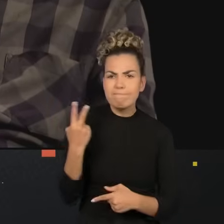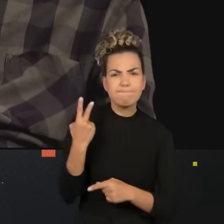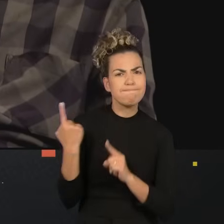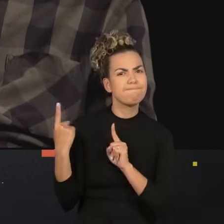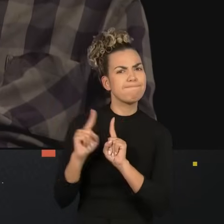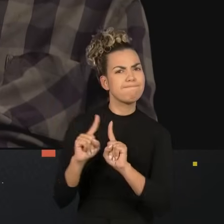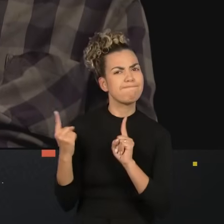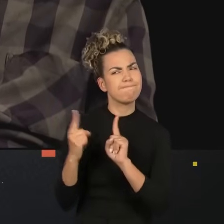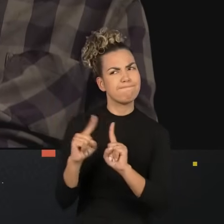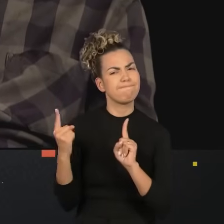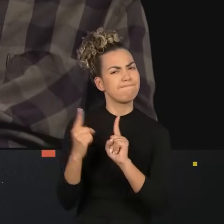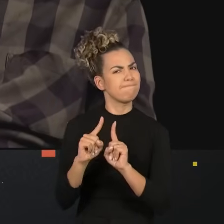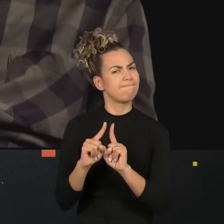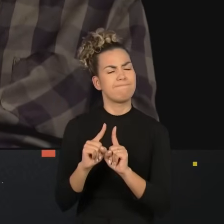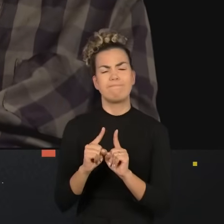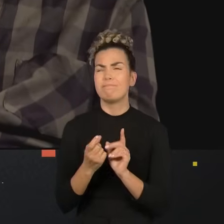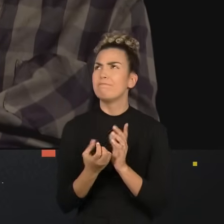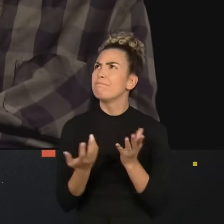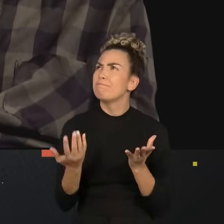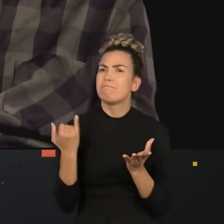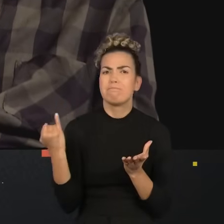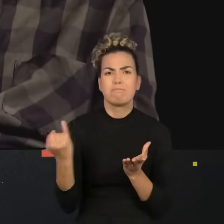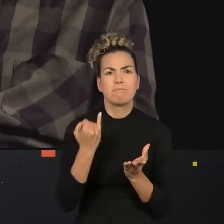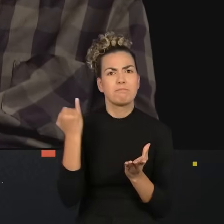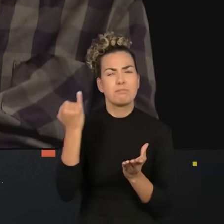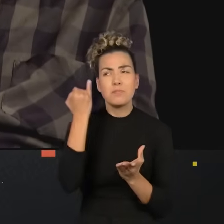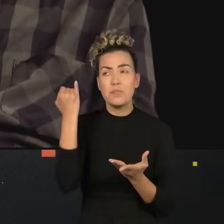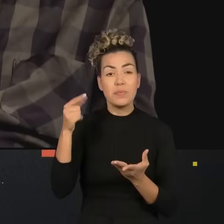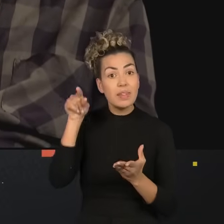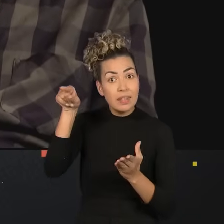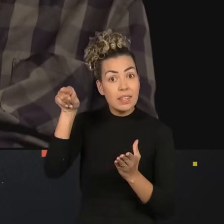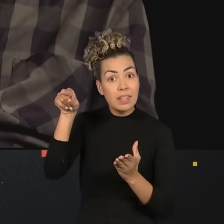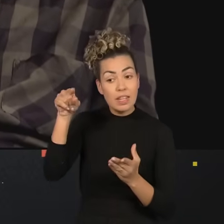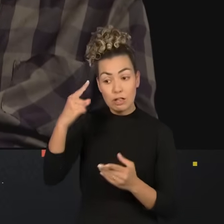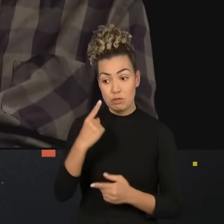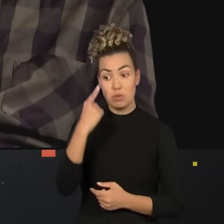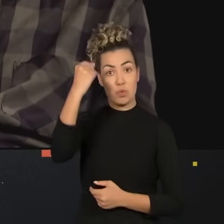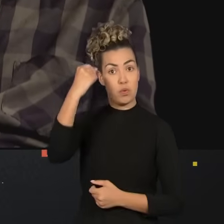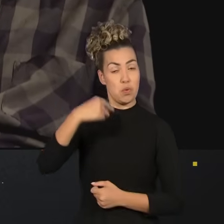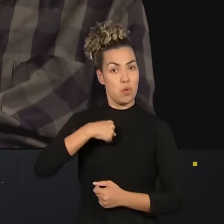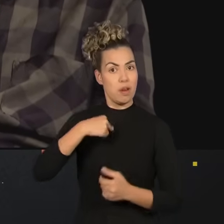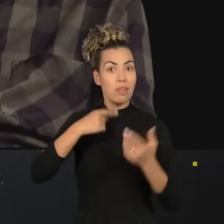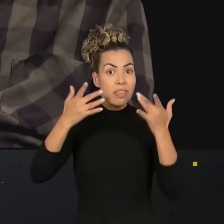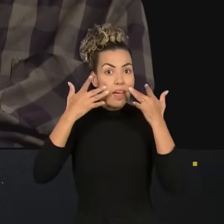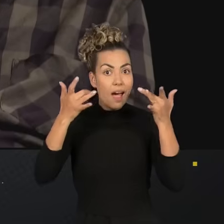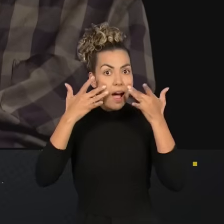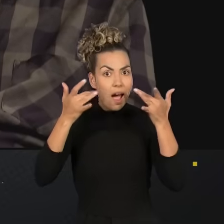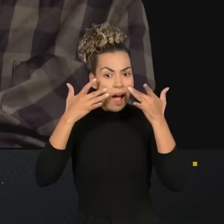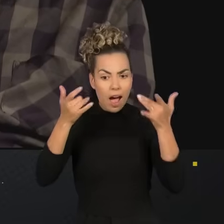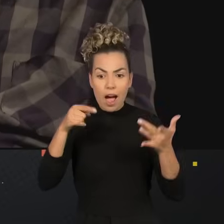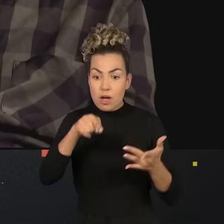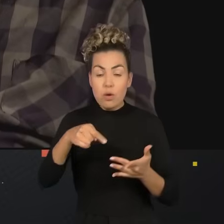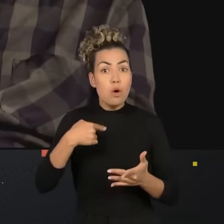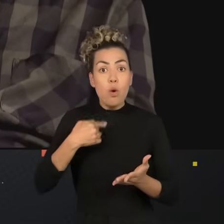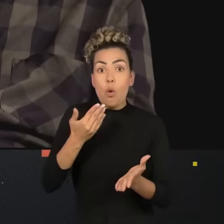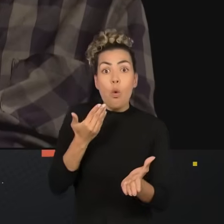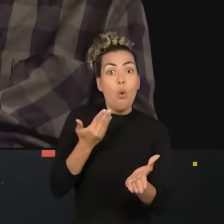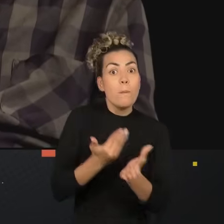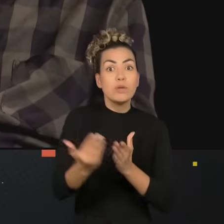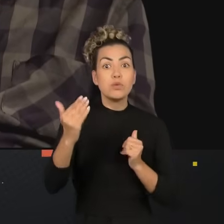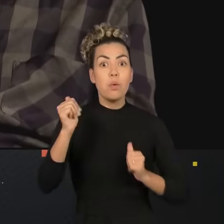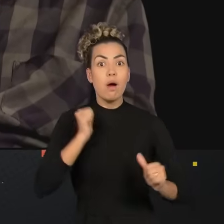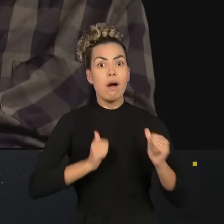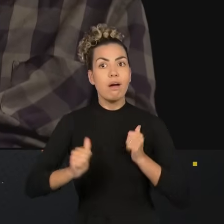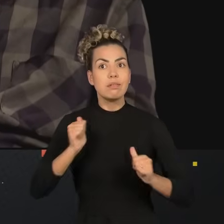me deu o papel numa peça de teatro que inaugurou minha vida de atriz profissional,